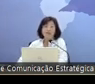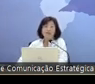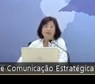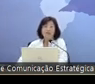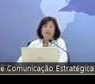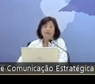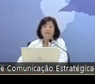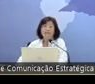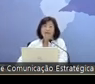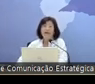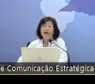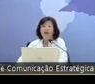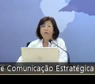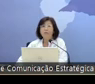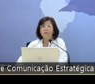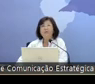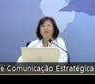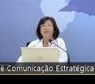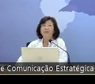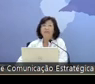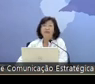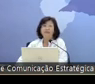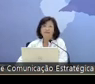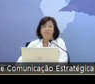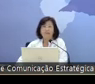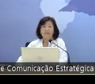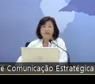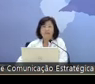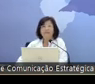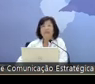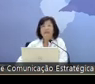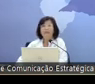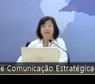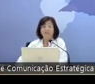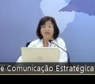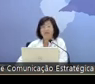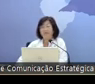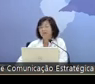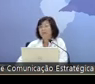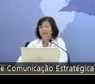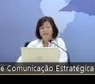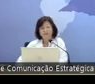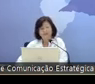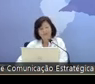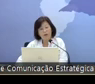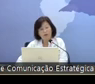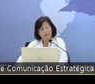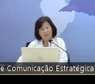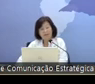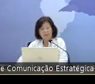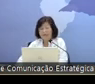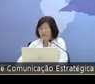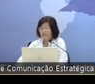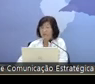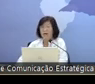a gente consegue saber aonde que está a vulnerabilidade se ela é programática cela individual